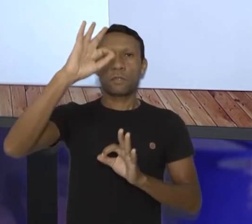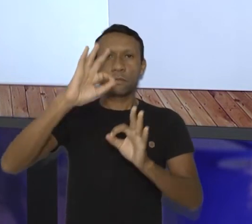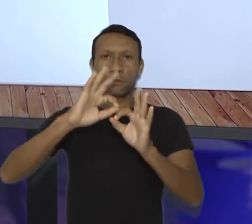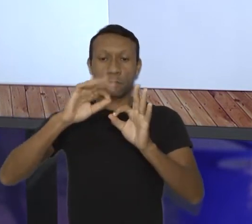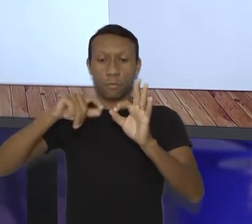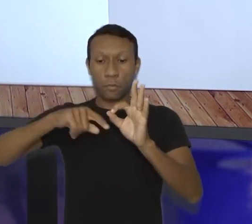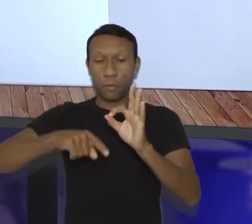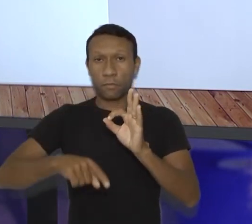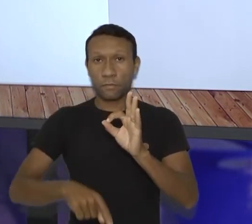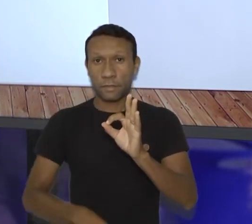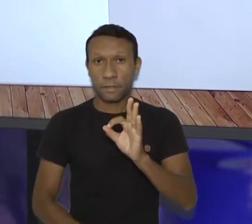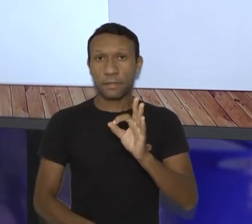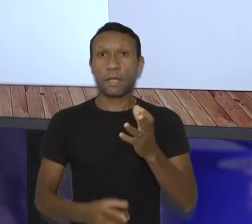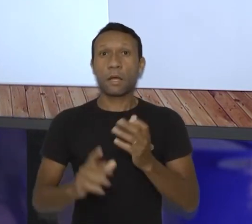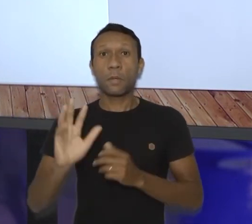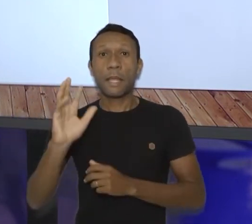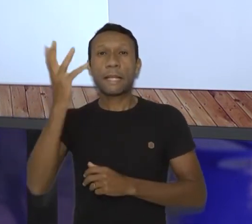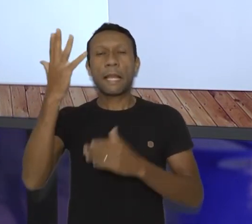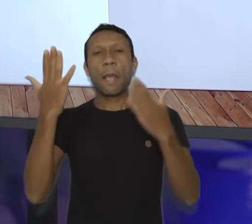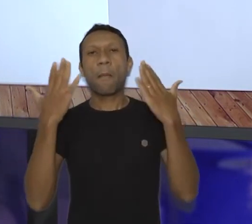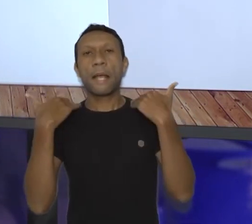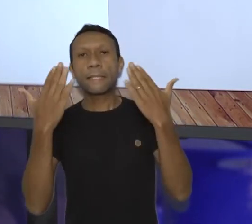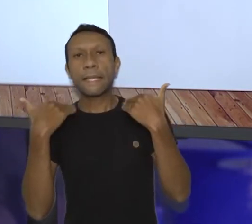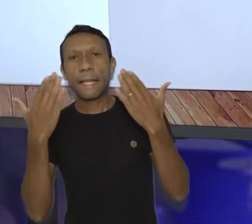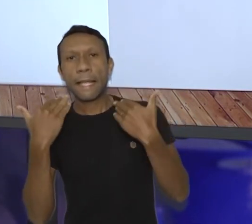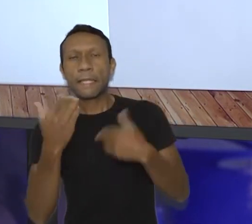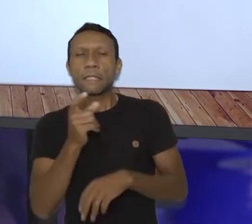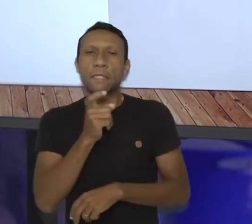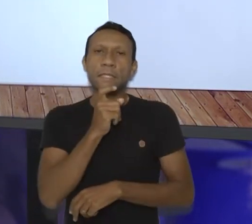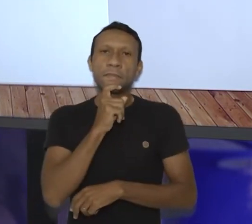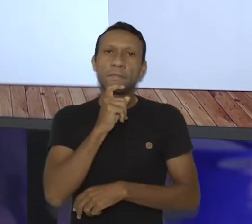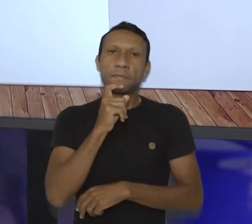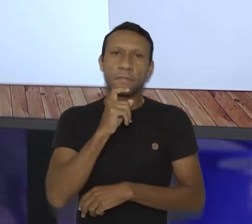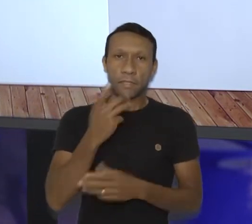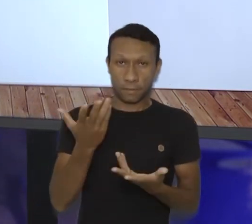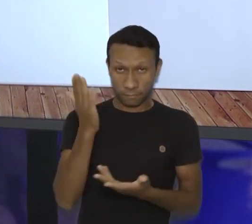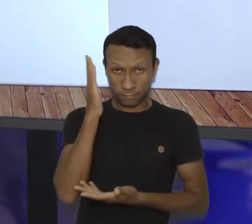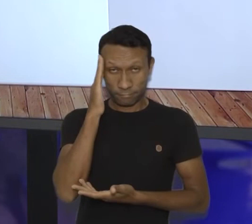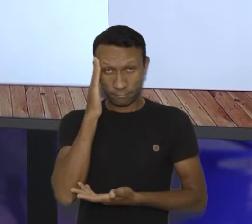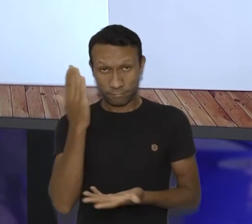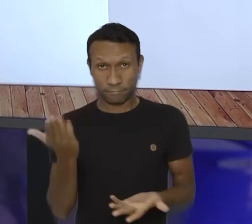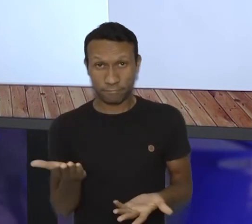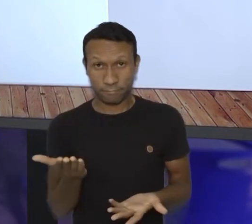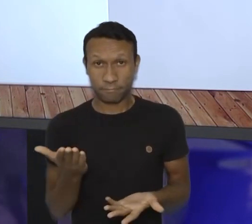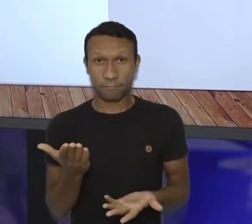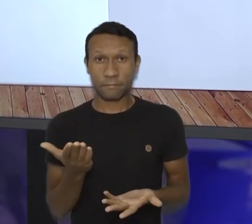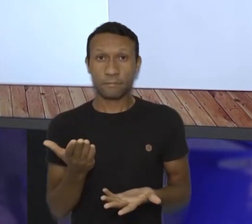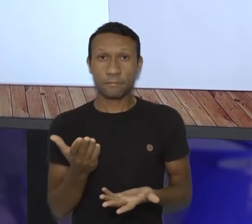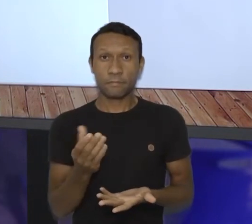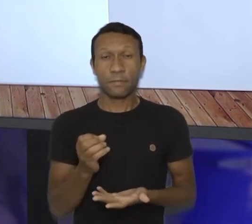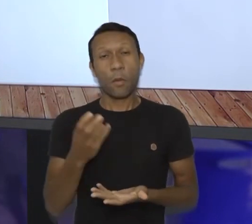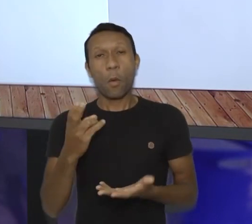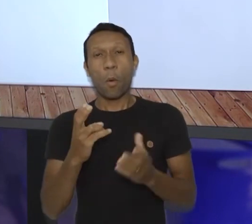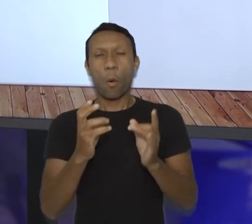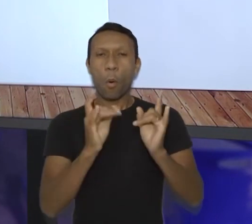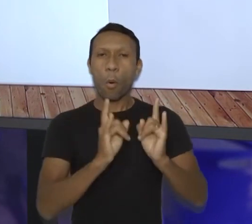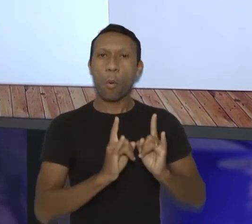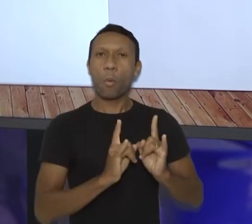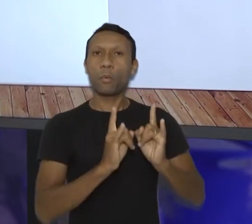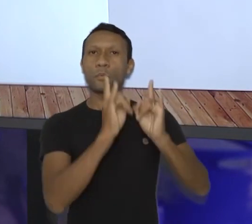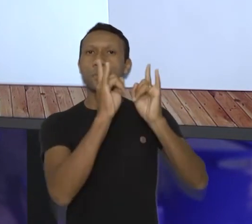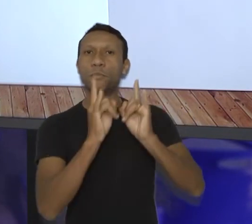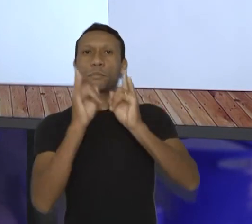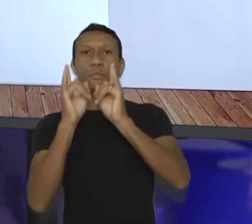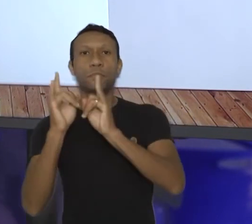profundidade, climas quentes, climas frios, abaixo de 0, andares superiores,